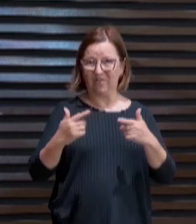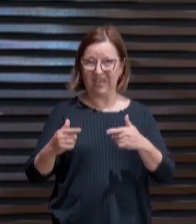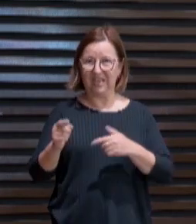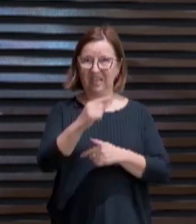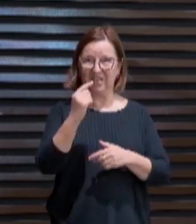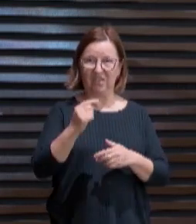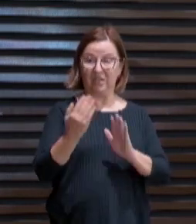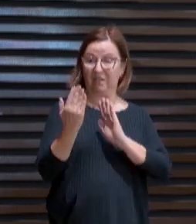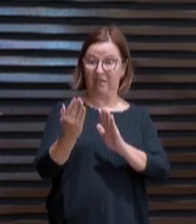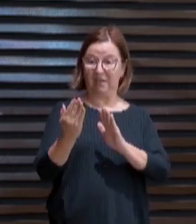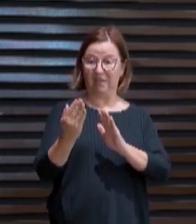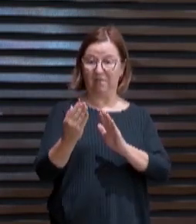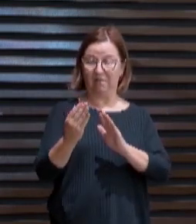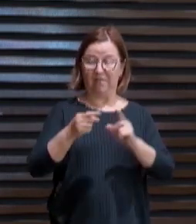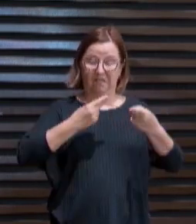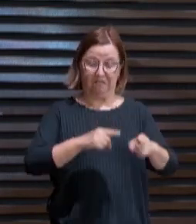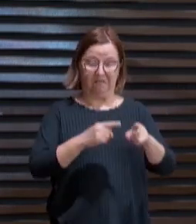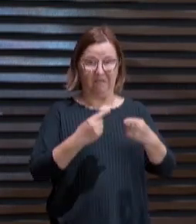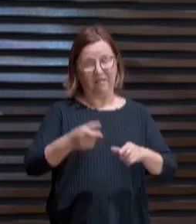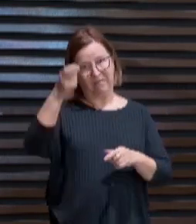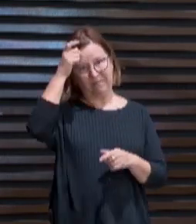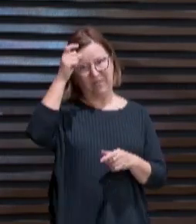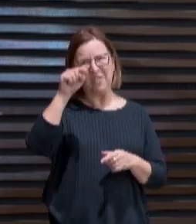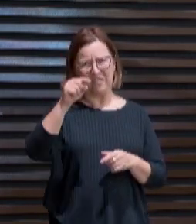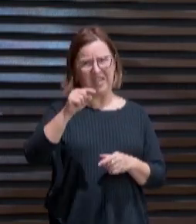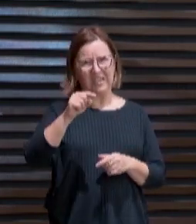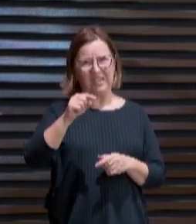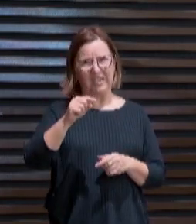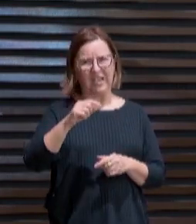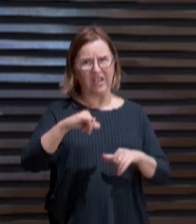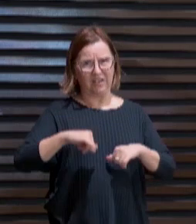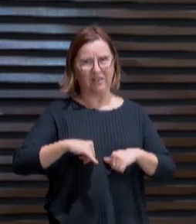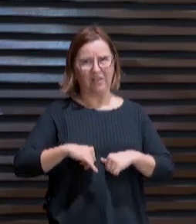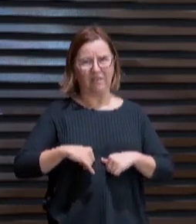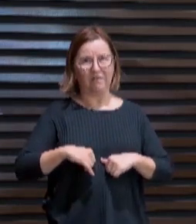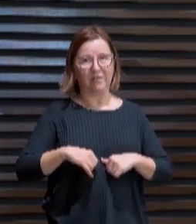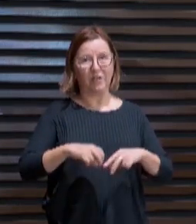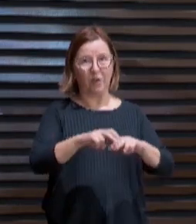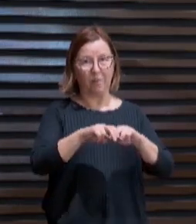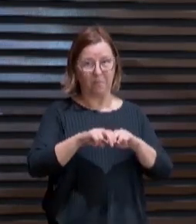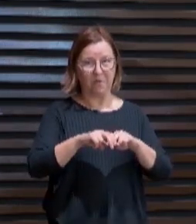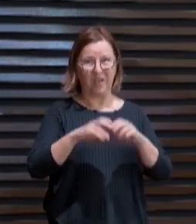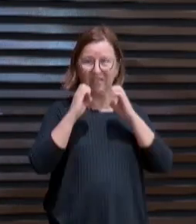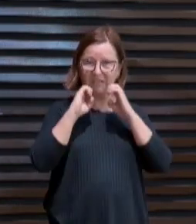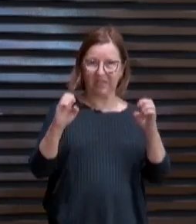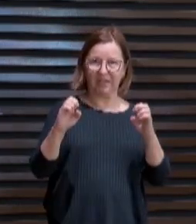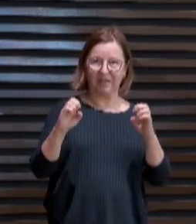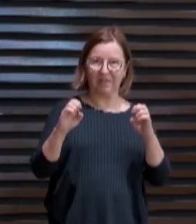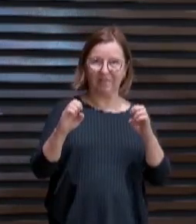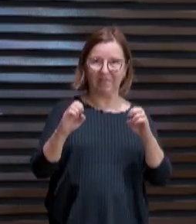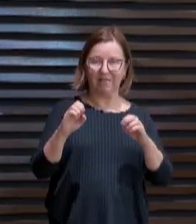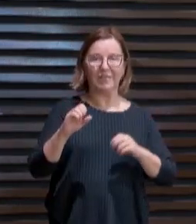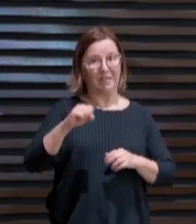sofrido perseguição por causa do Evangelho? Você tem? Então você glorifica o Senhor, porque Ele diz que é motivo de